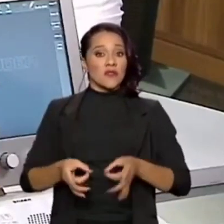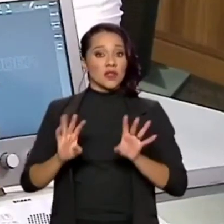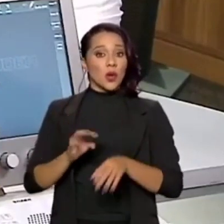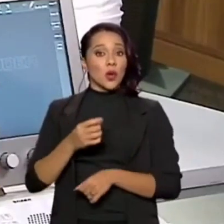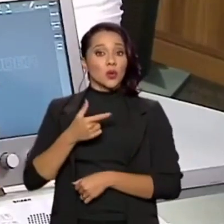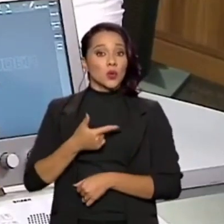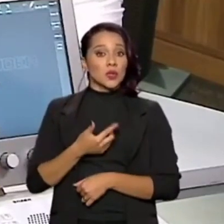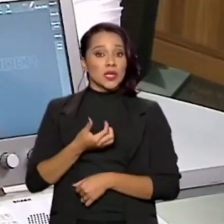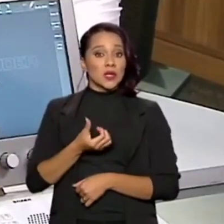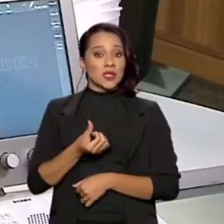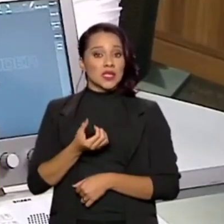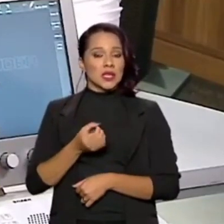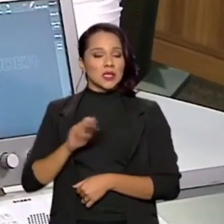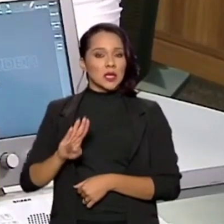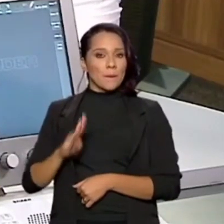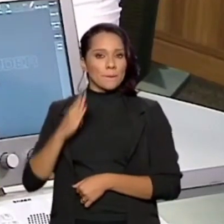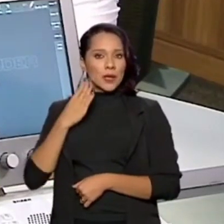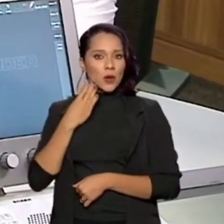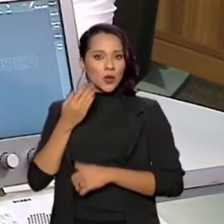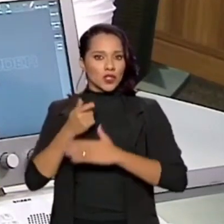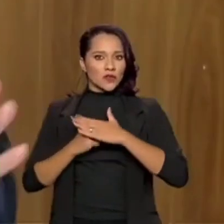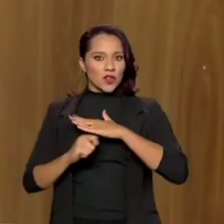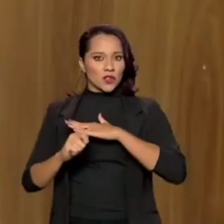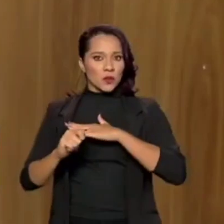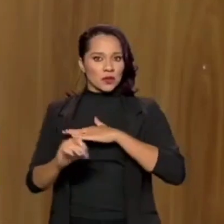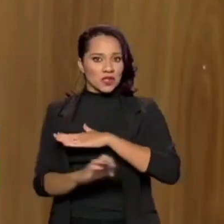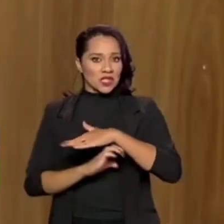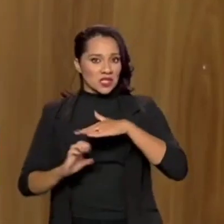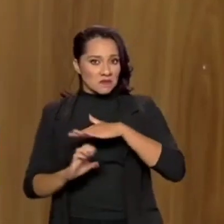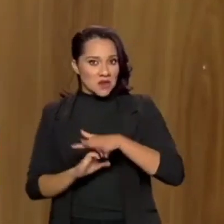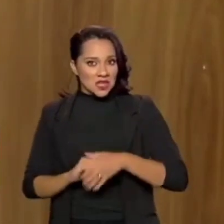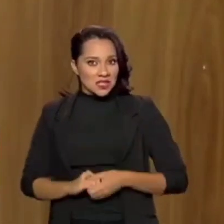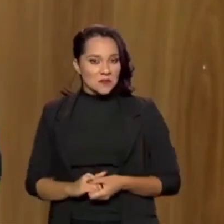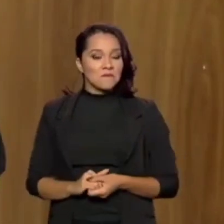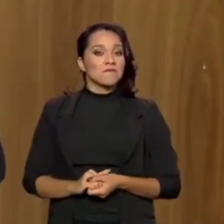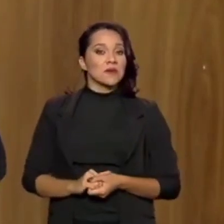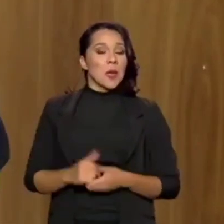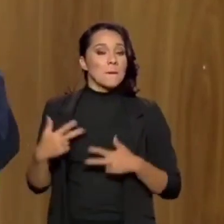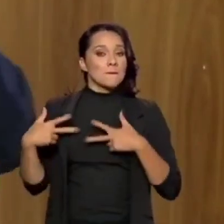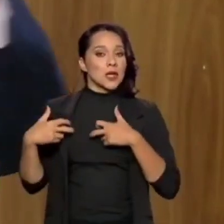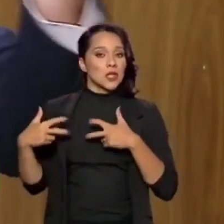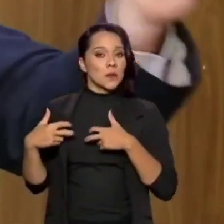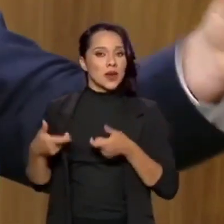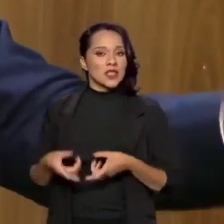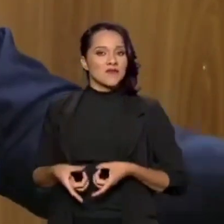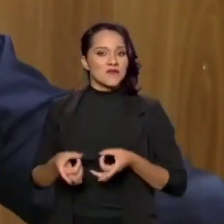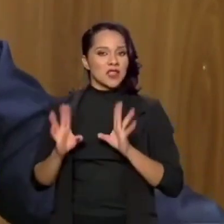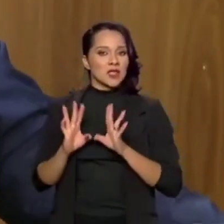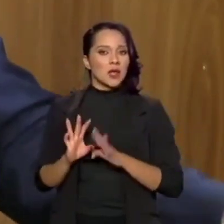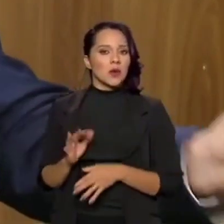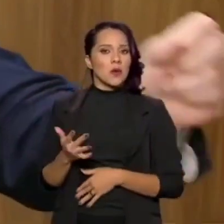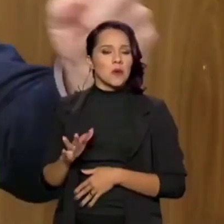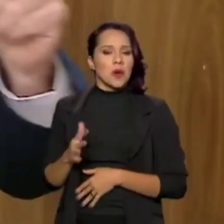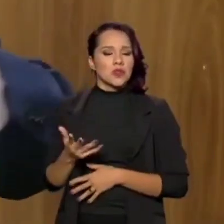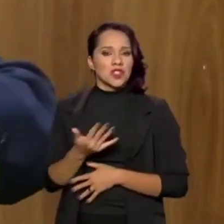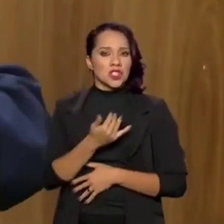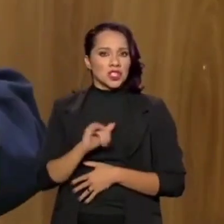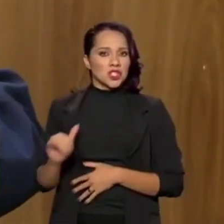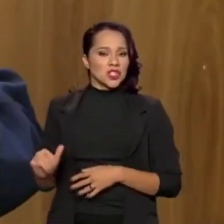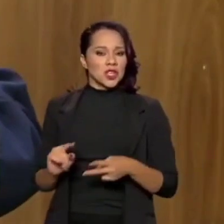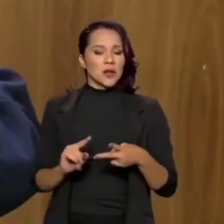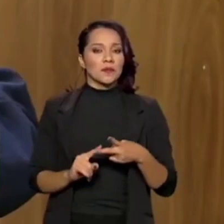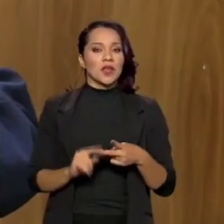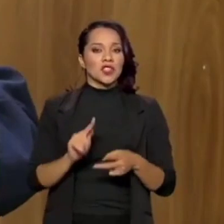260 bilhões de desinvestimento nessas grandes empresas. A Petrobras vendeu, por exemplo, algumas linhas de transmissão